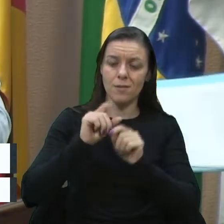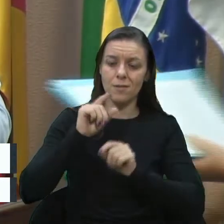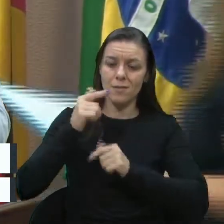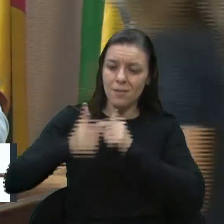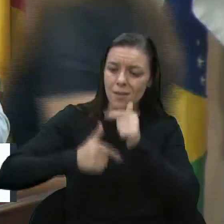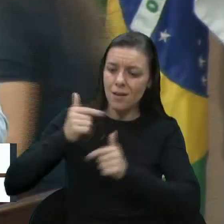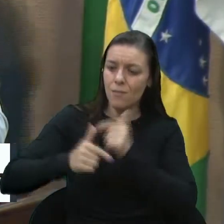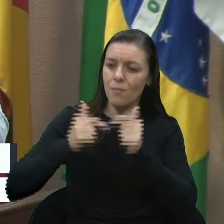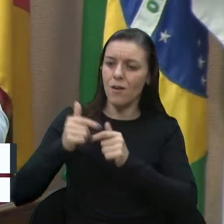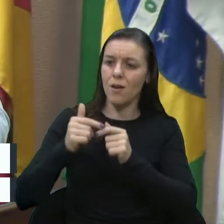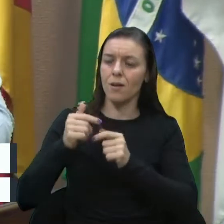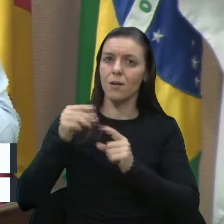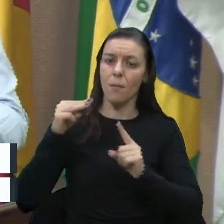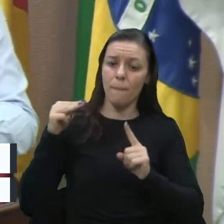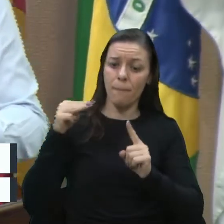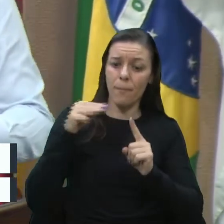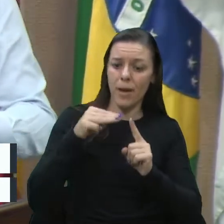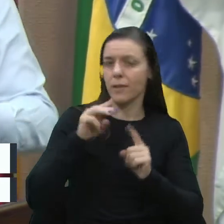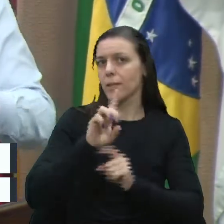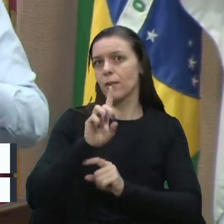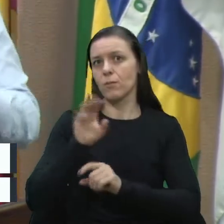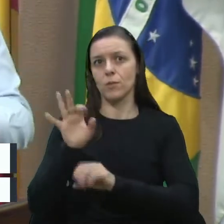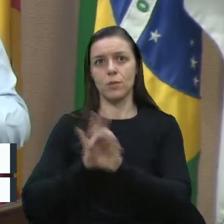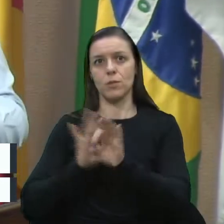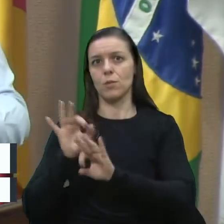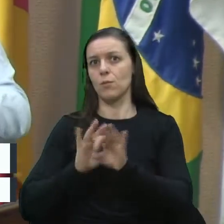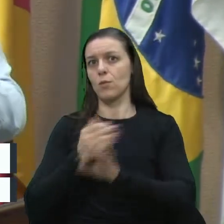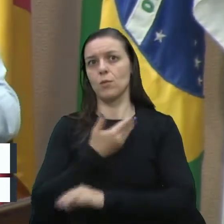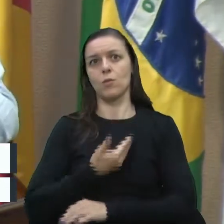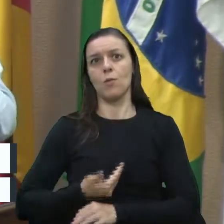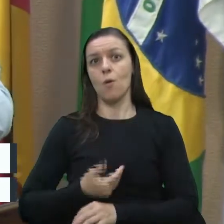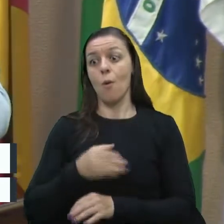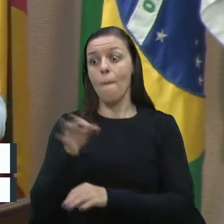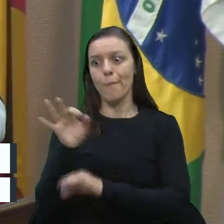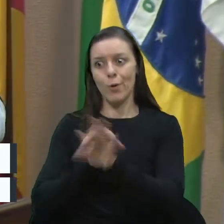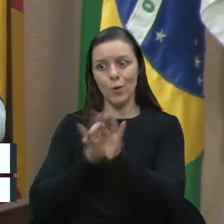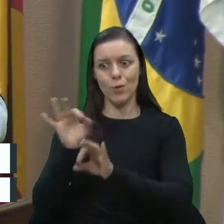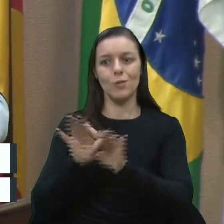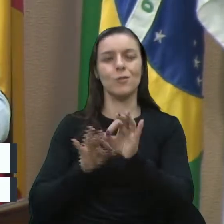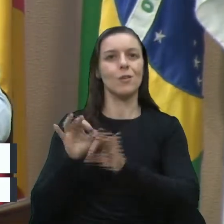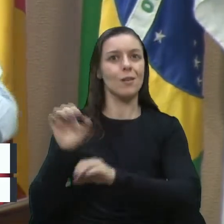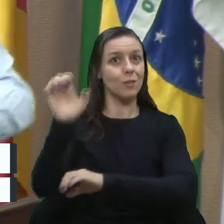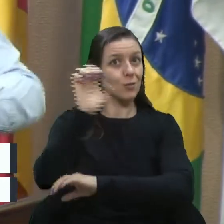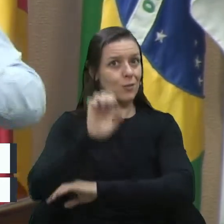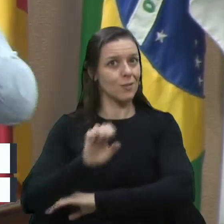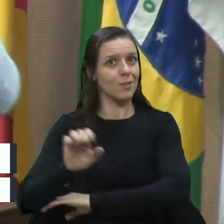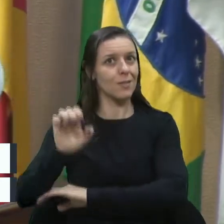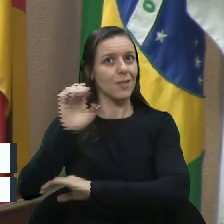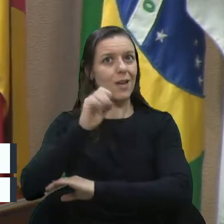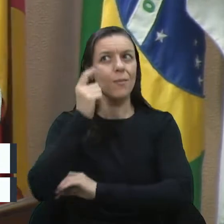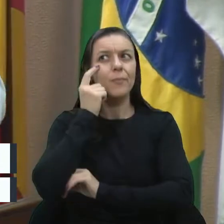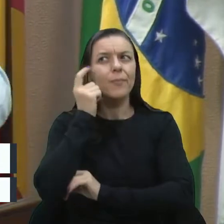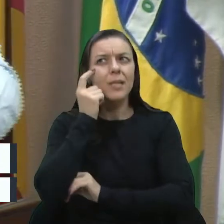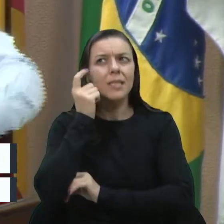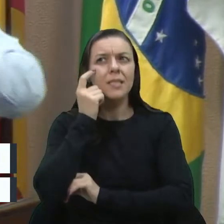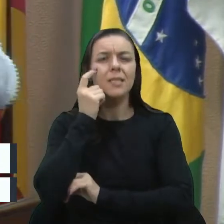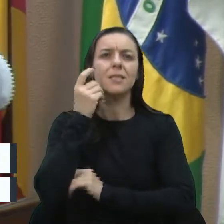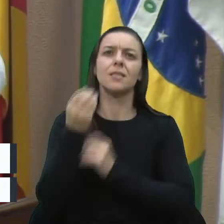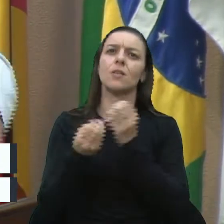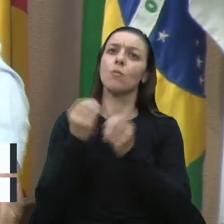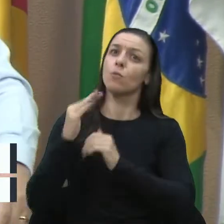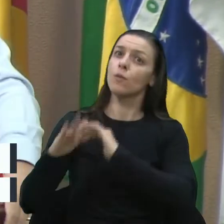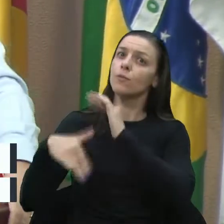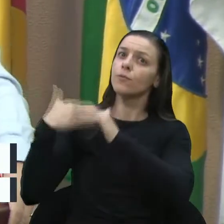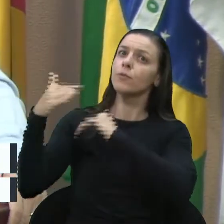isso como meta, não como planejamento apenas de governo, mas projeto de Estado para o pensar no avanço